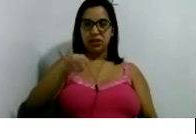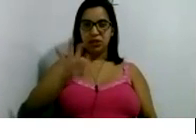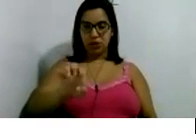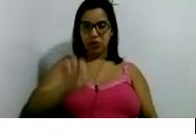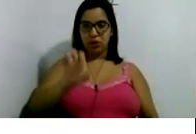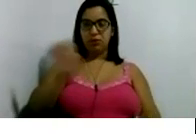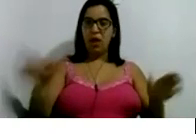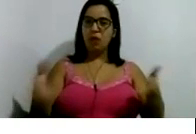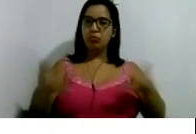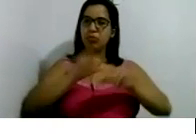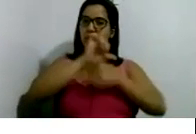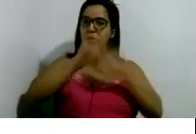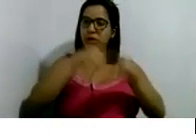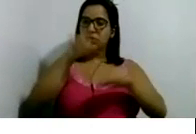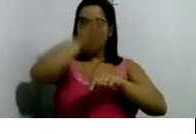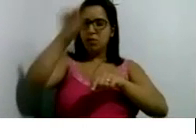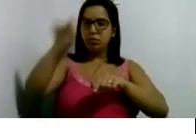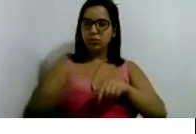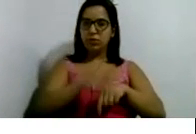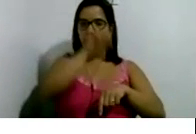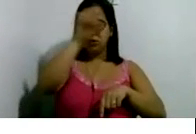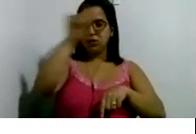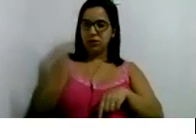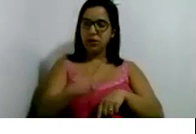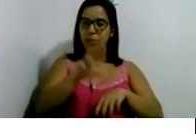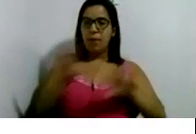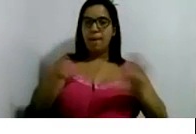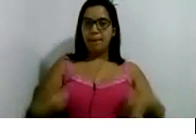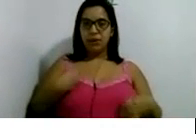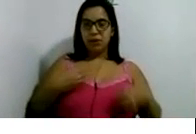alterações cíclicas lá nos ovários.